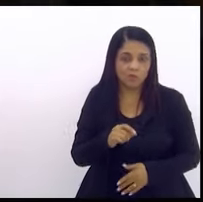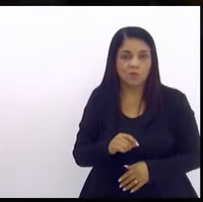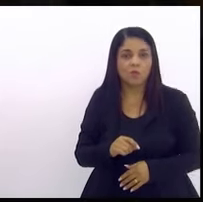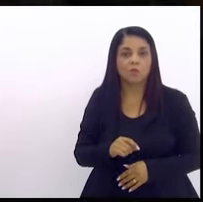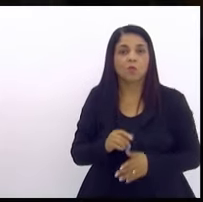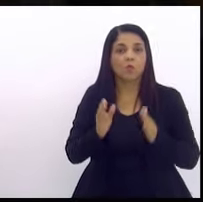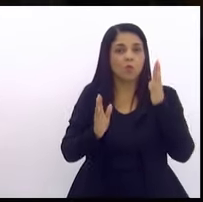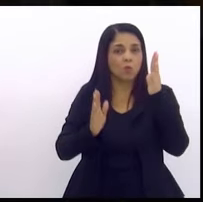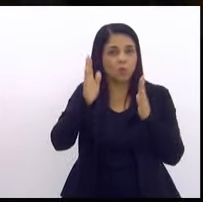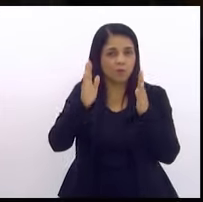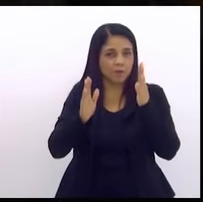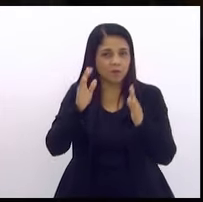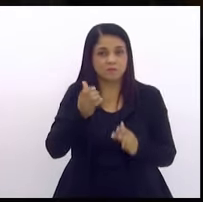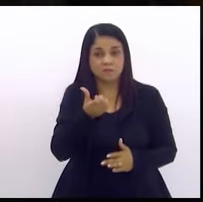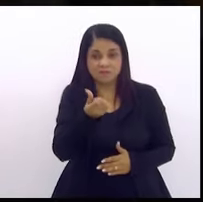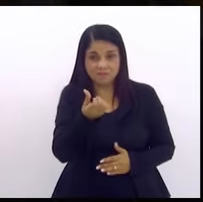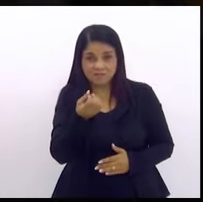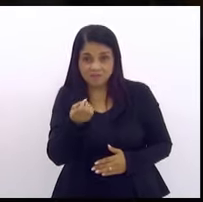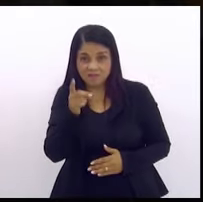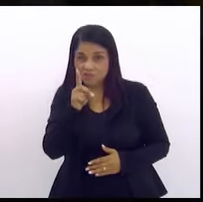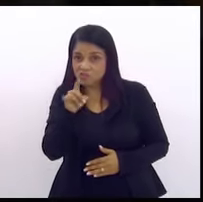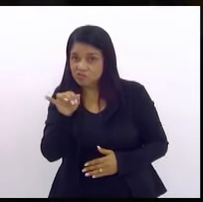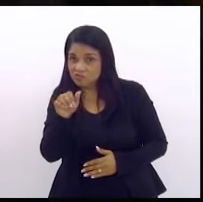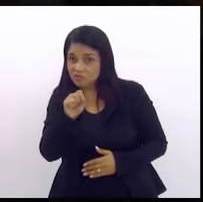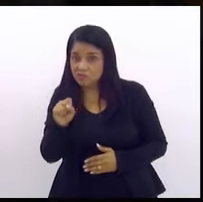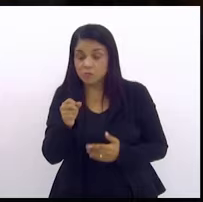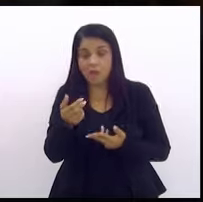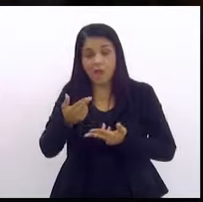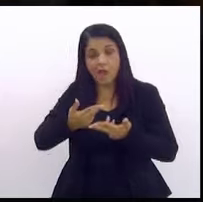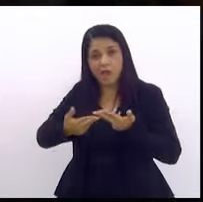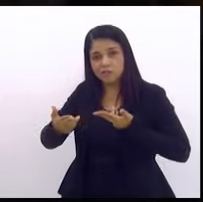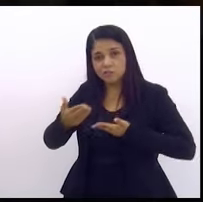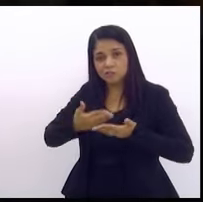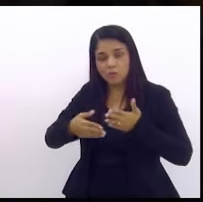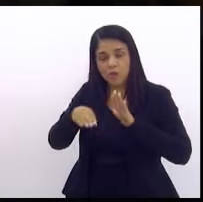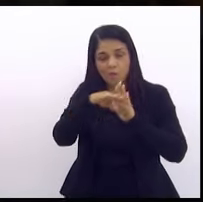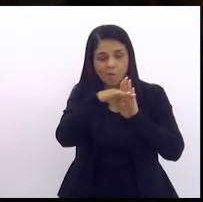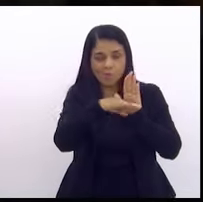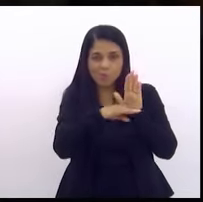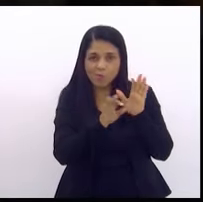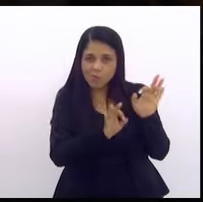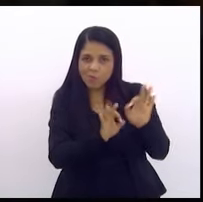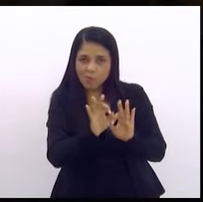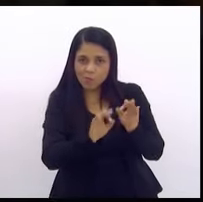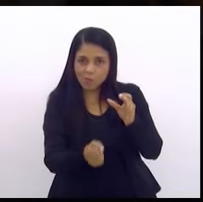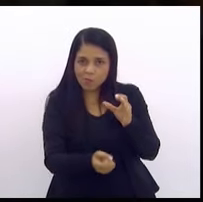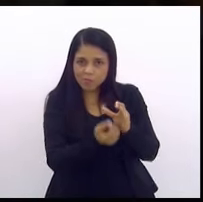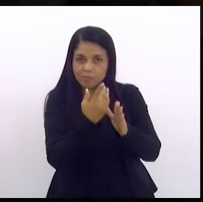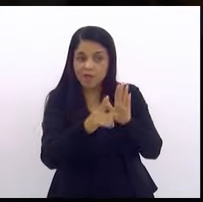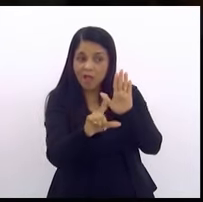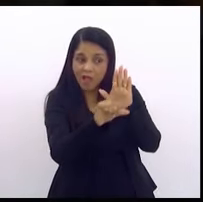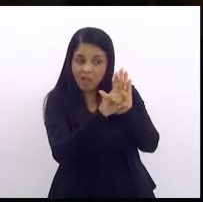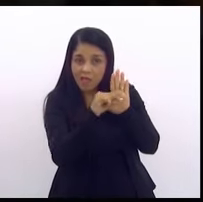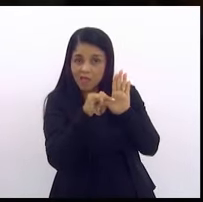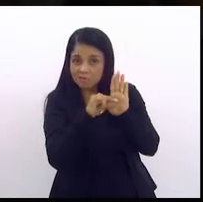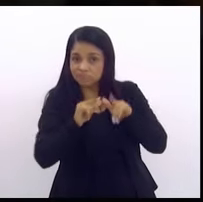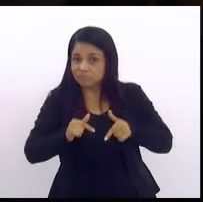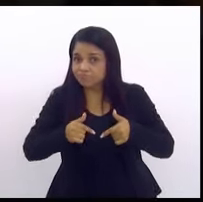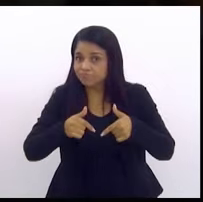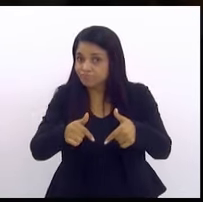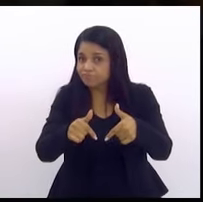o prazo de 60 dias para que pudesse articular um programa para que esta lei fosse, de